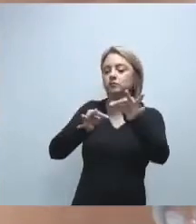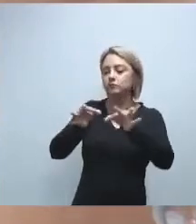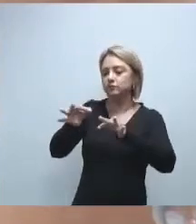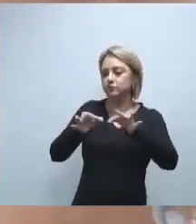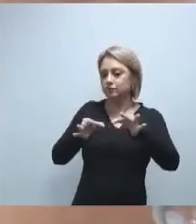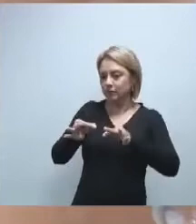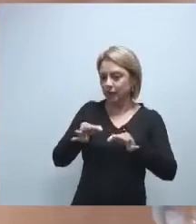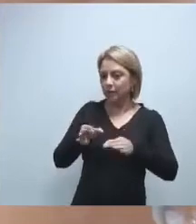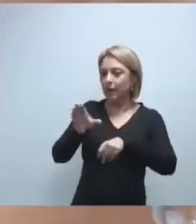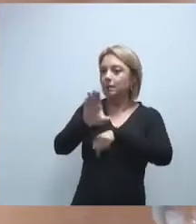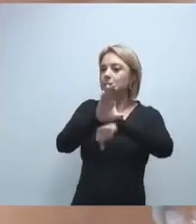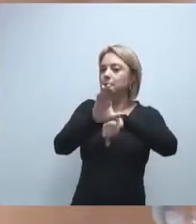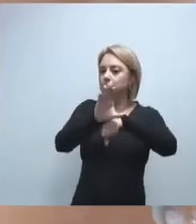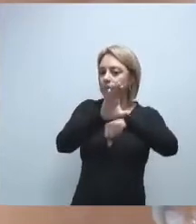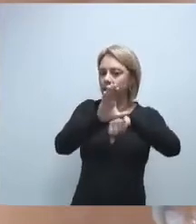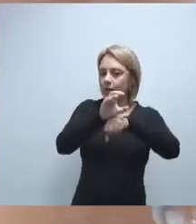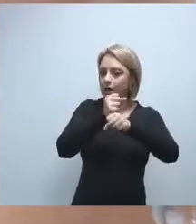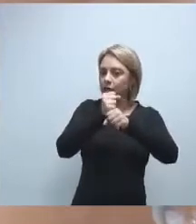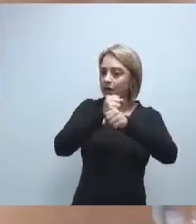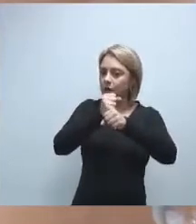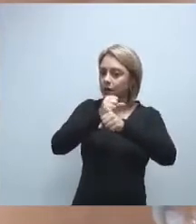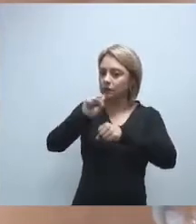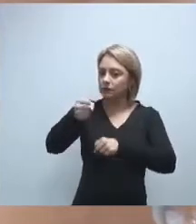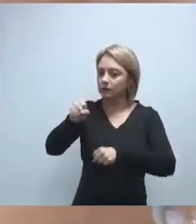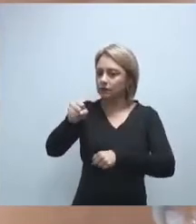constituição de 1988